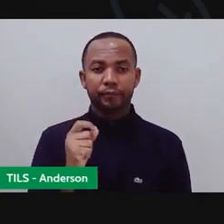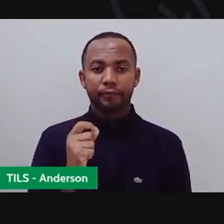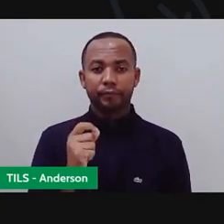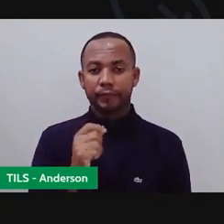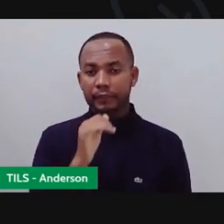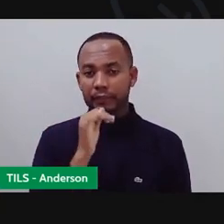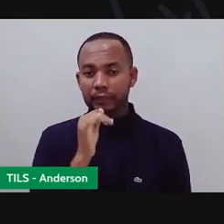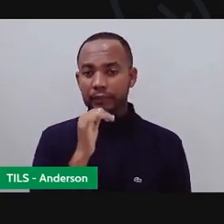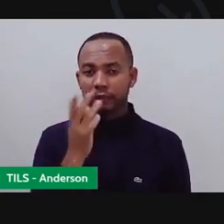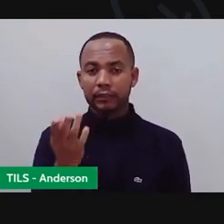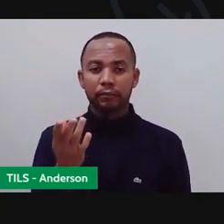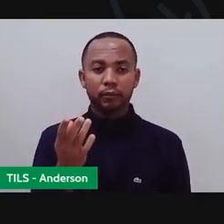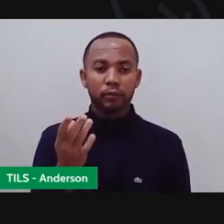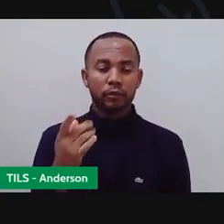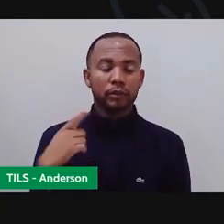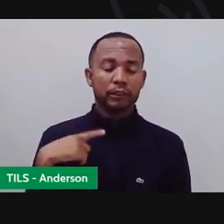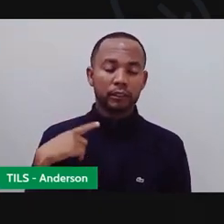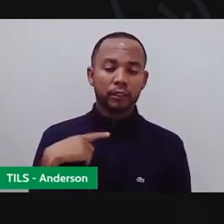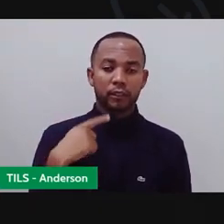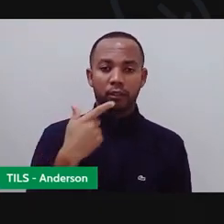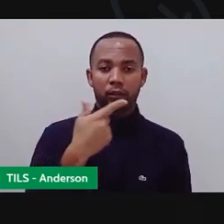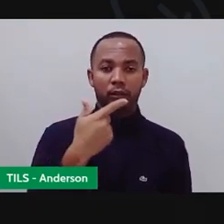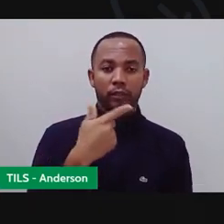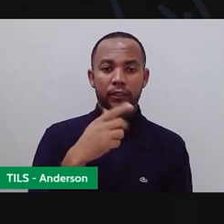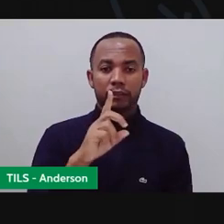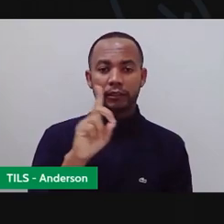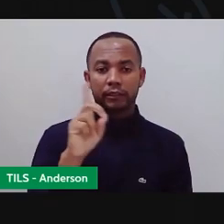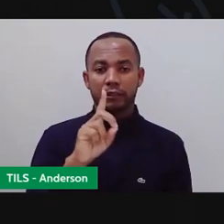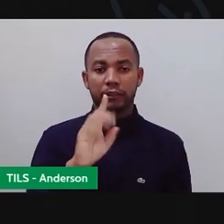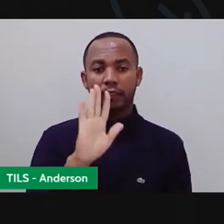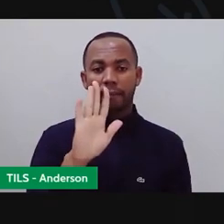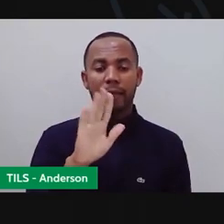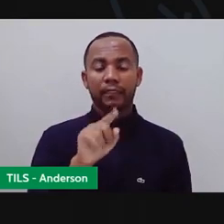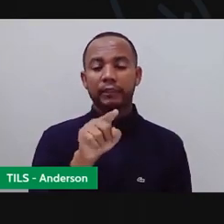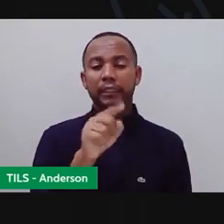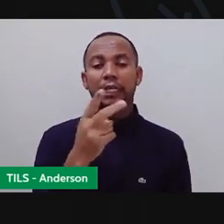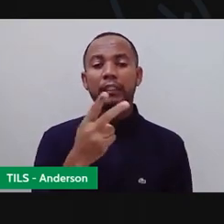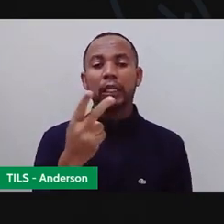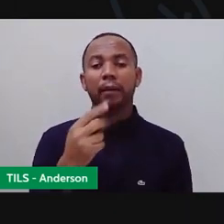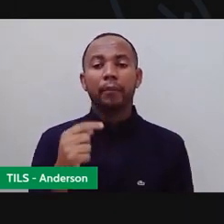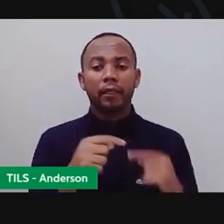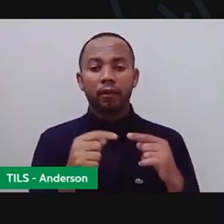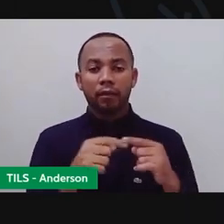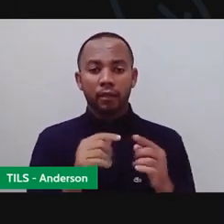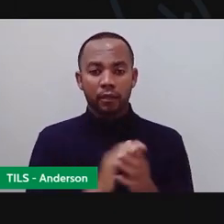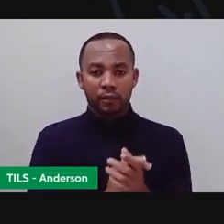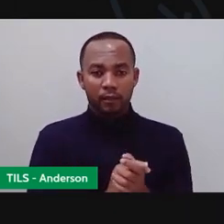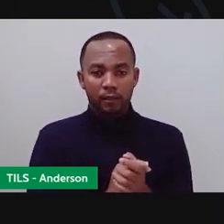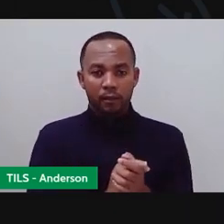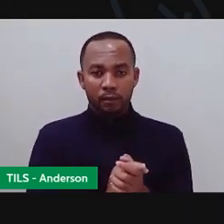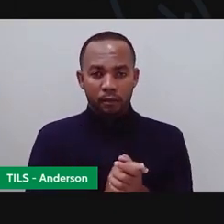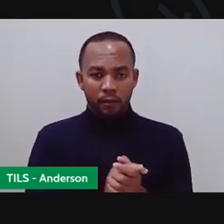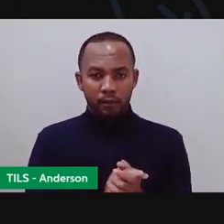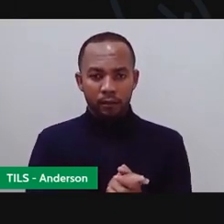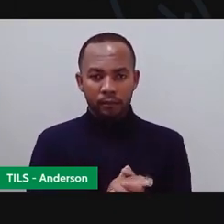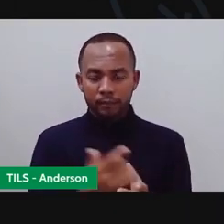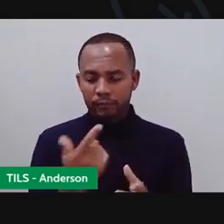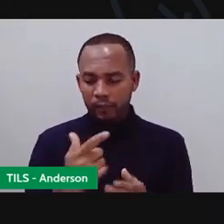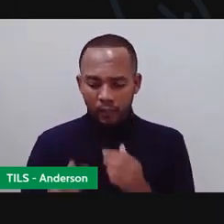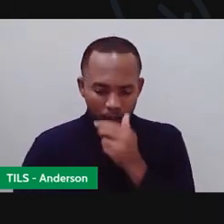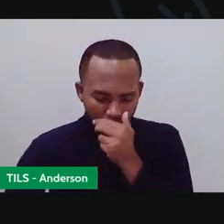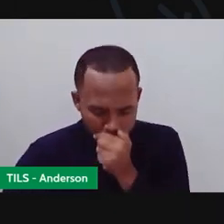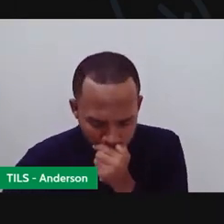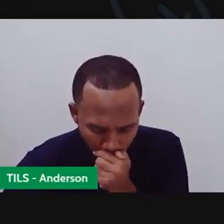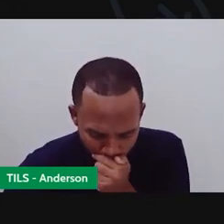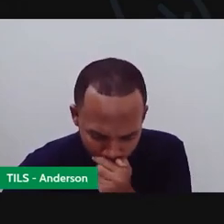no caso eu tenho duas dezenas mas quantas unidades serão essas duas dezenas ó baixa fazer de conta que não existe